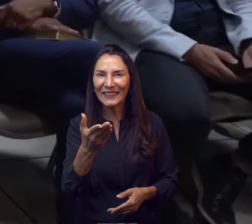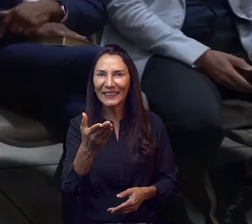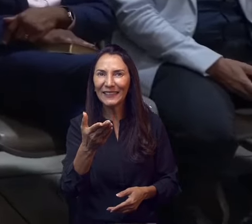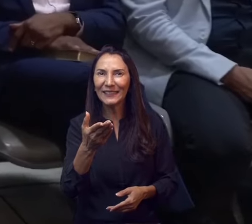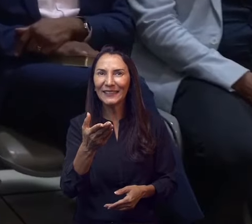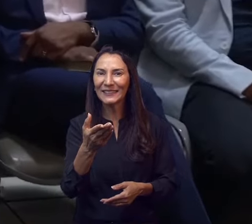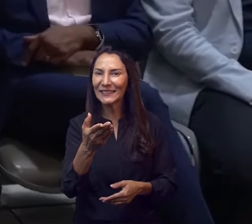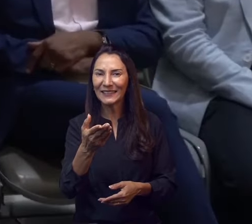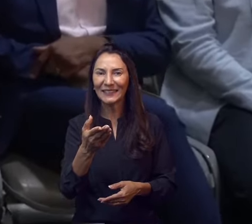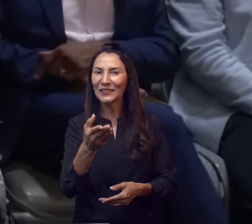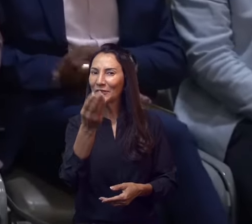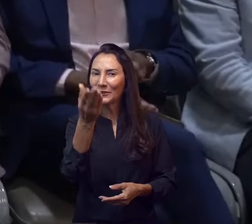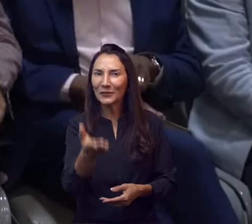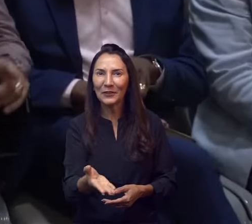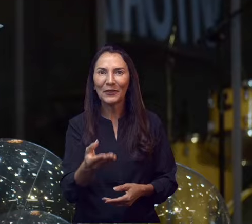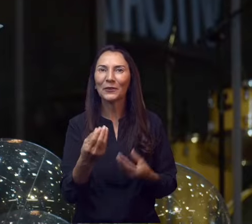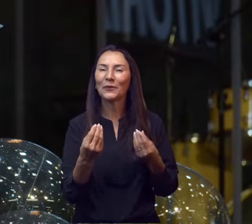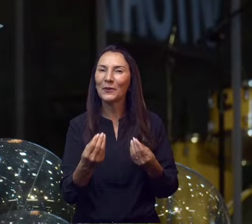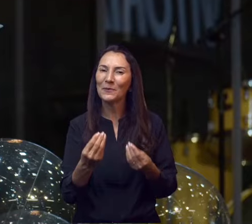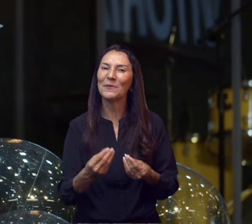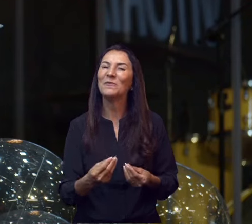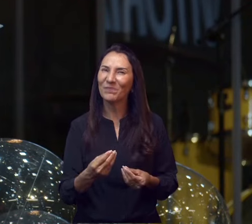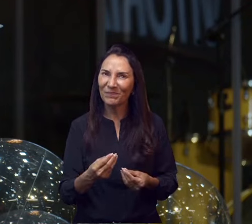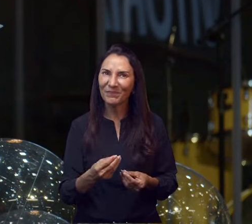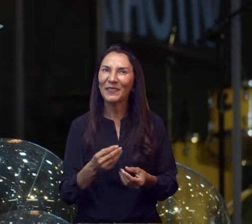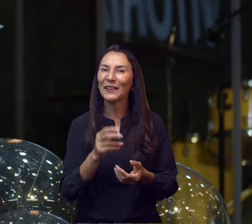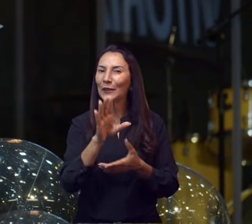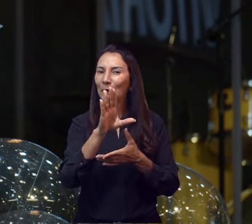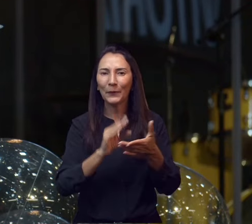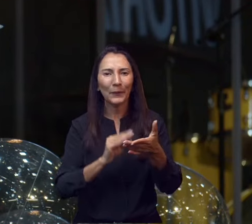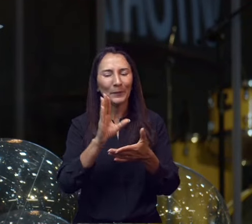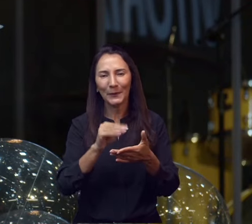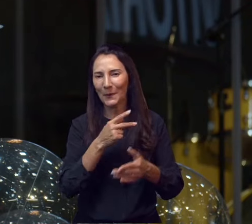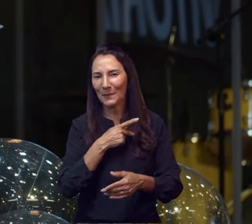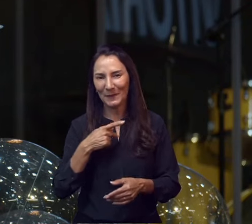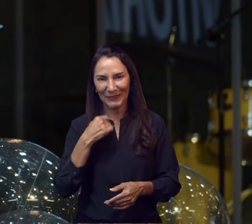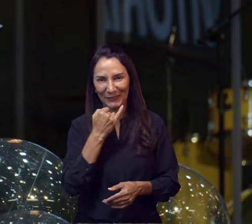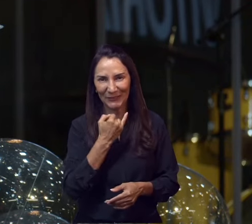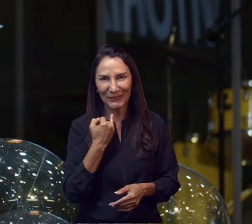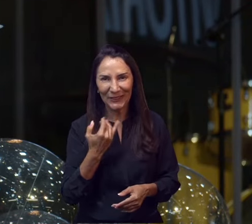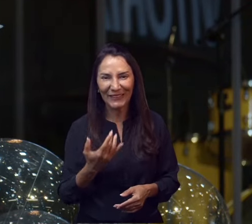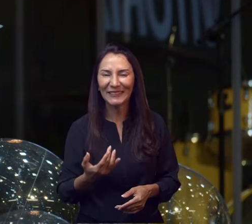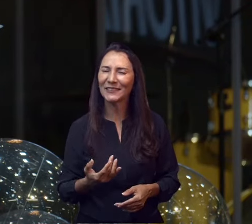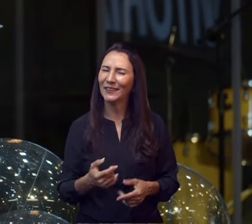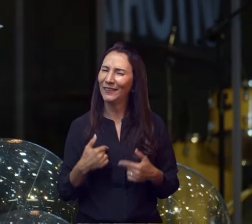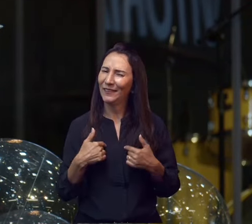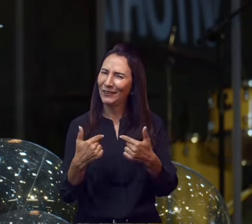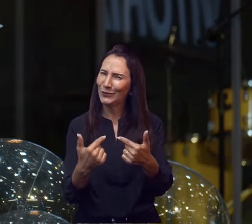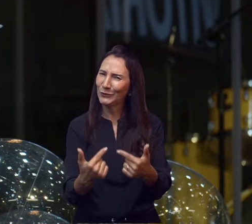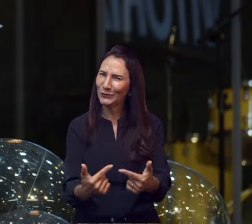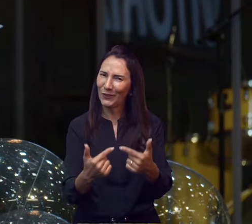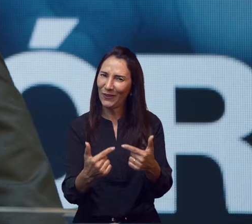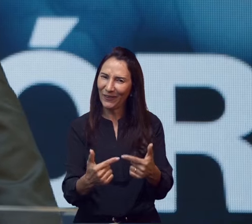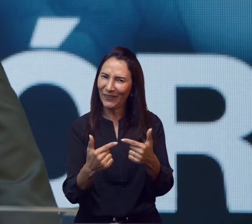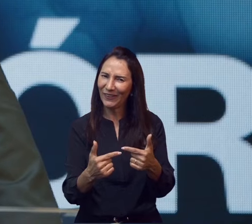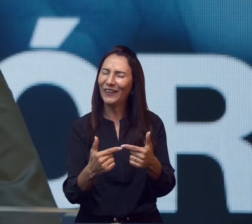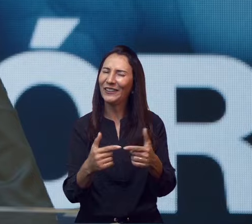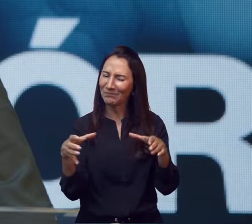porque eu entrei na turma depois mas deixa eu te dizer que privilégio fazer parte